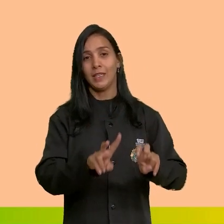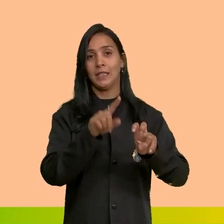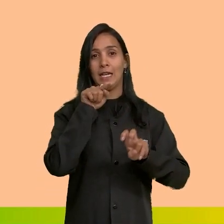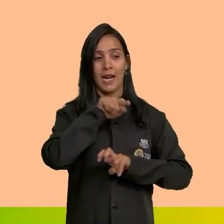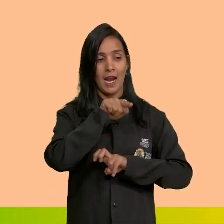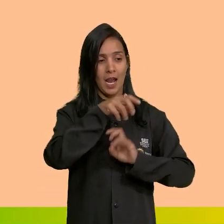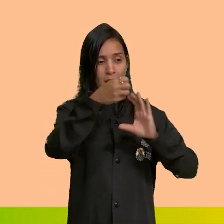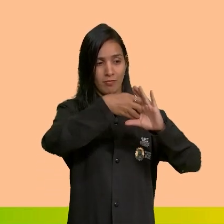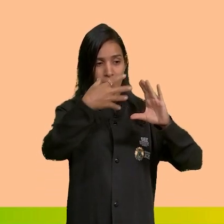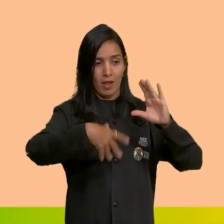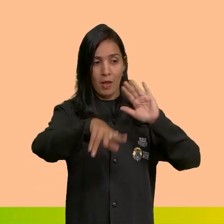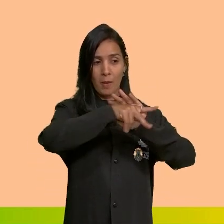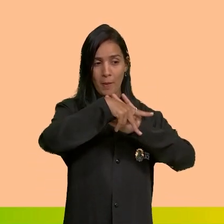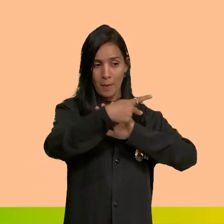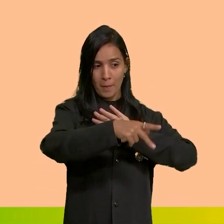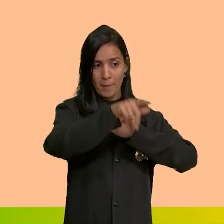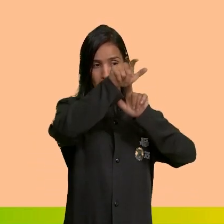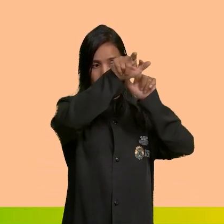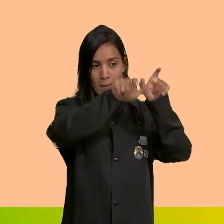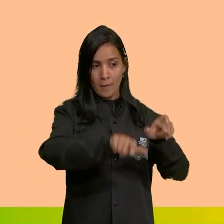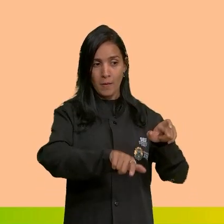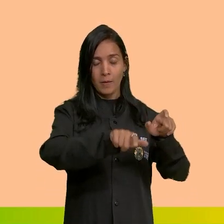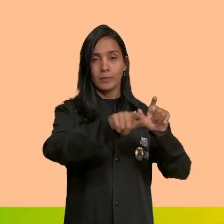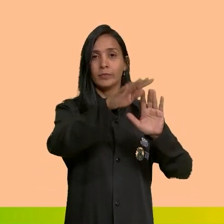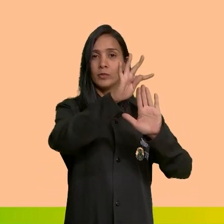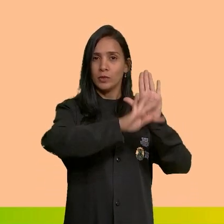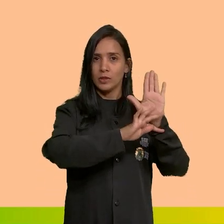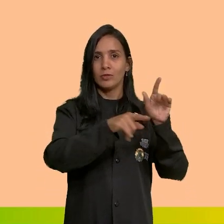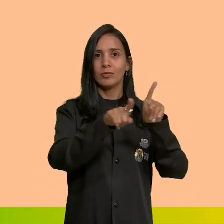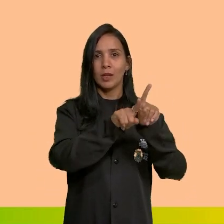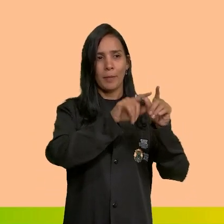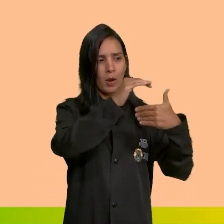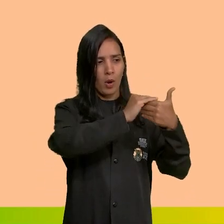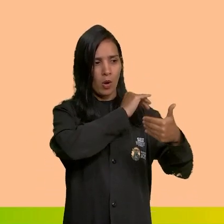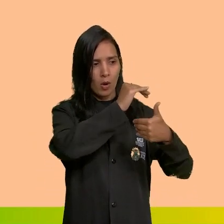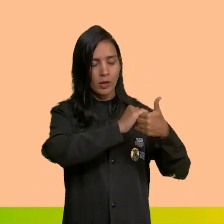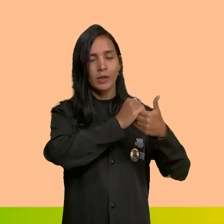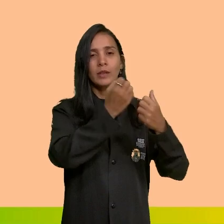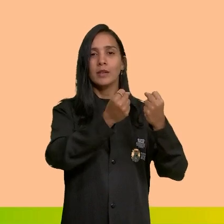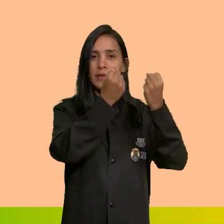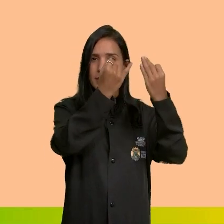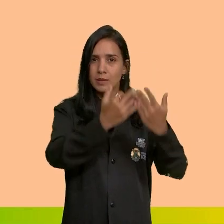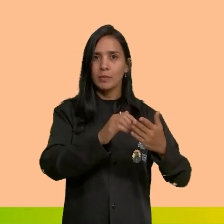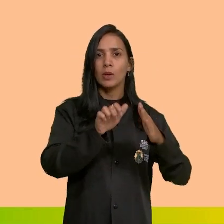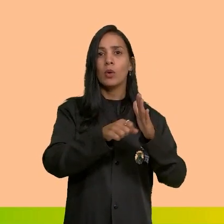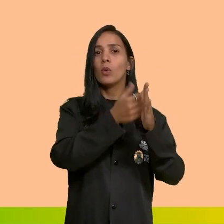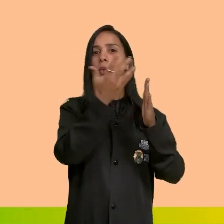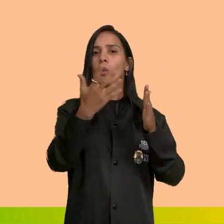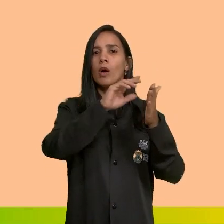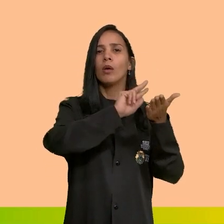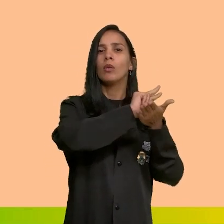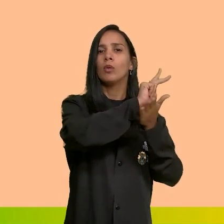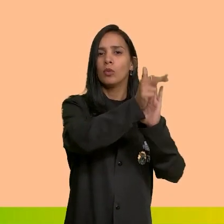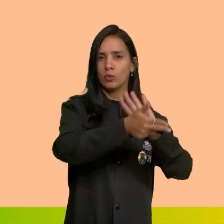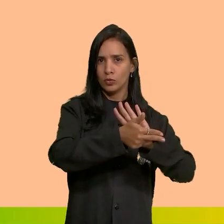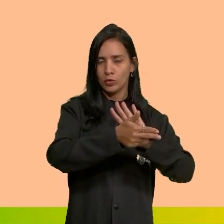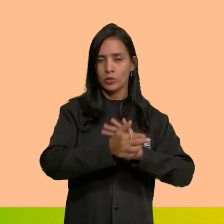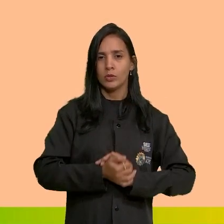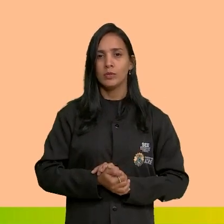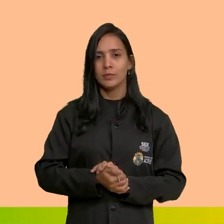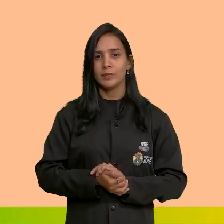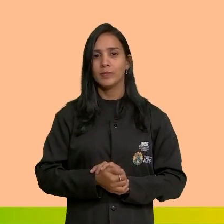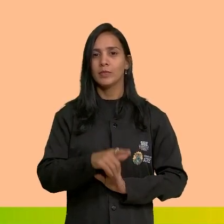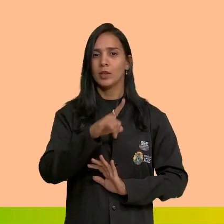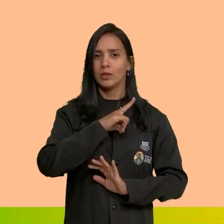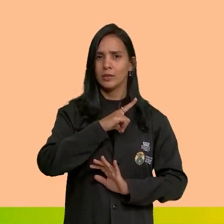características específicas desses textos, é que vão dizer qual é o gênero ao qual ele pertence. Essas temáticas